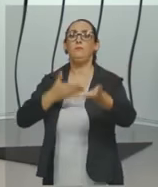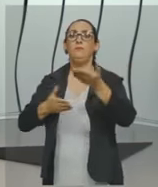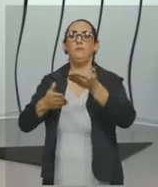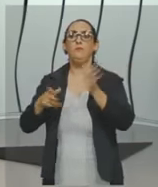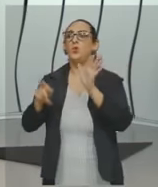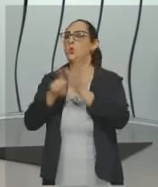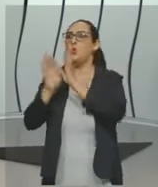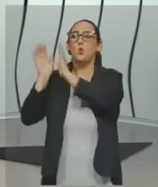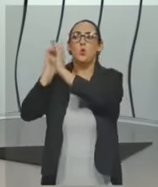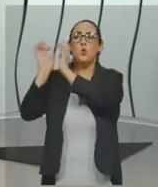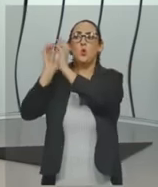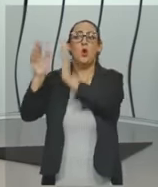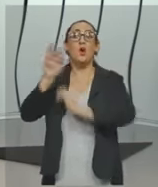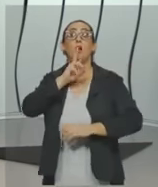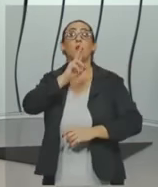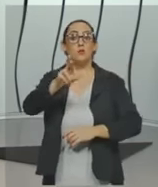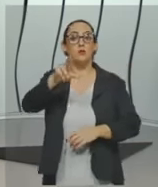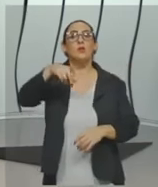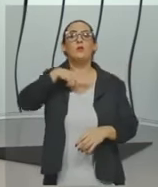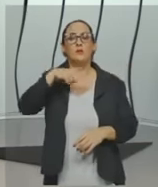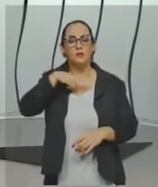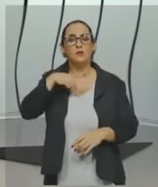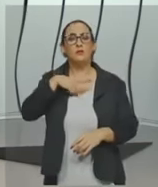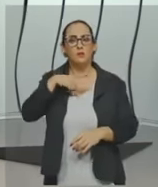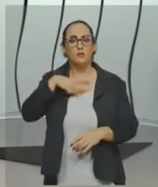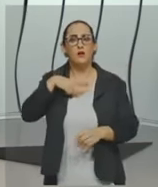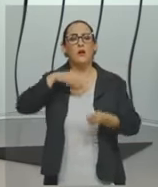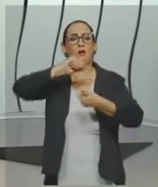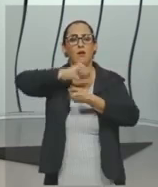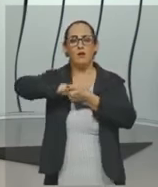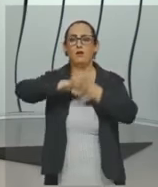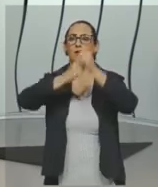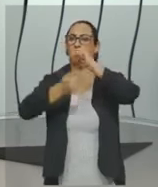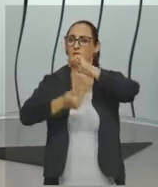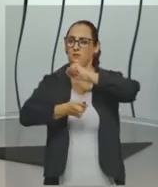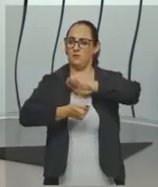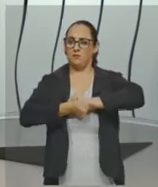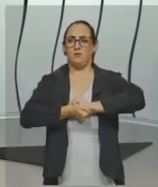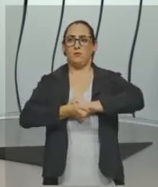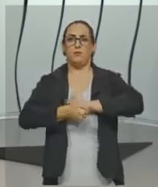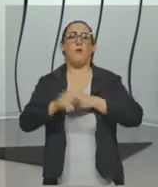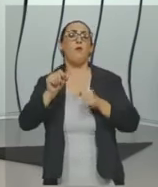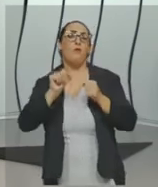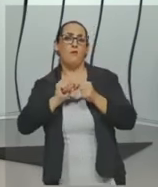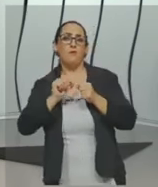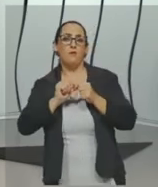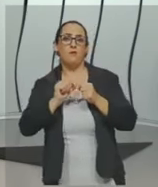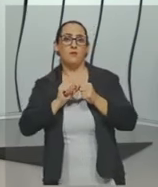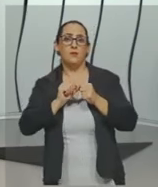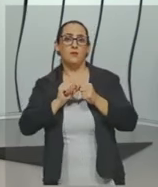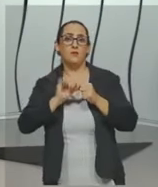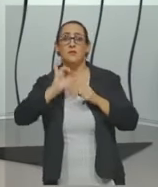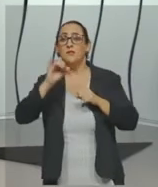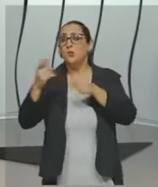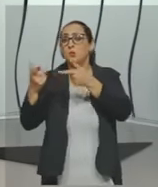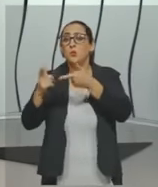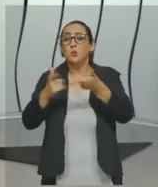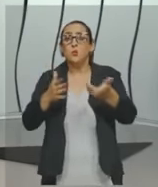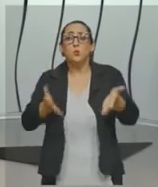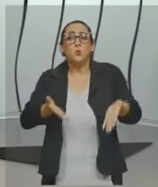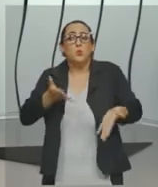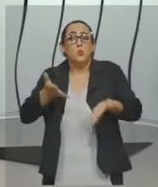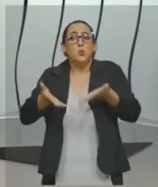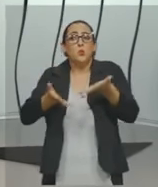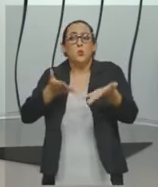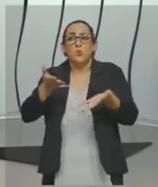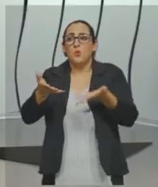porque o cérebro tem uma plasticidade, ele se adapta, ele vai aprendendo. Então, você ficar sem estímulo, quanto mais se estimula uma